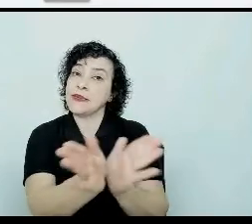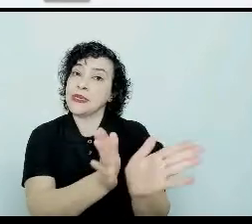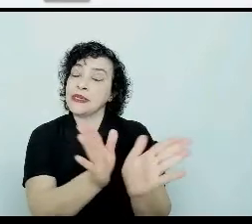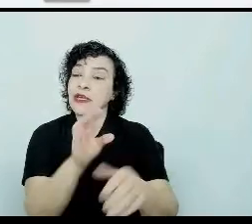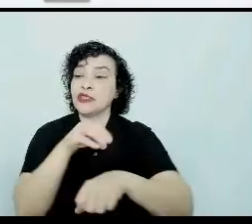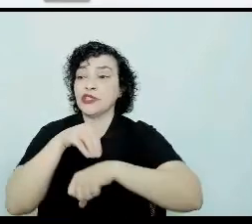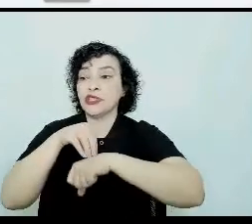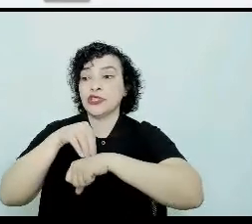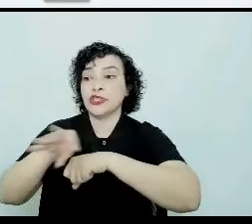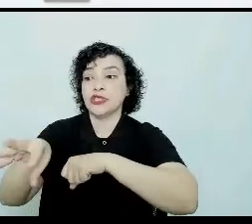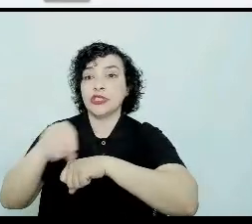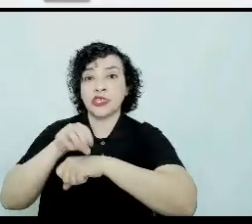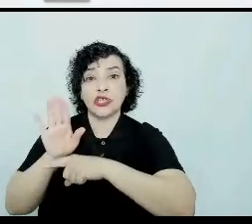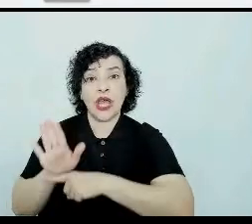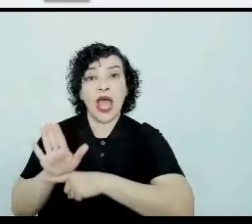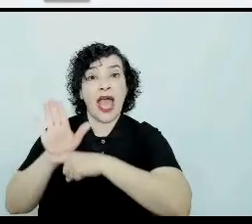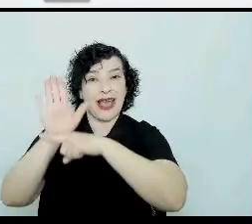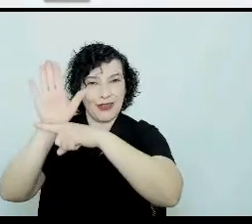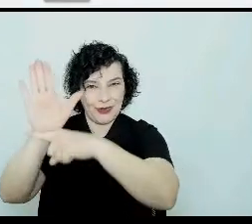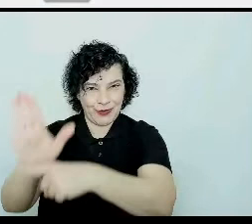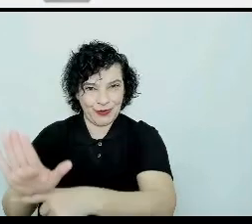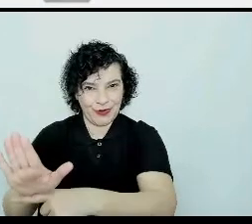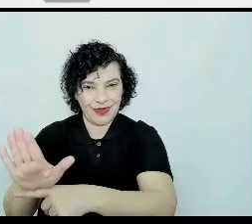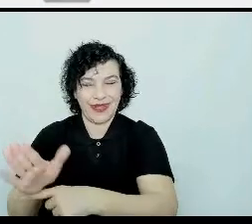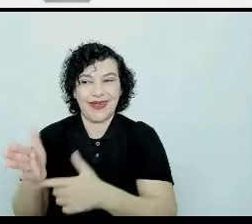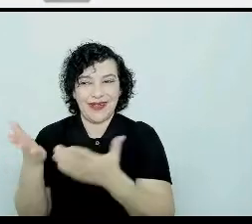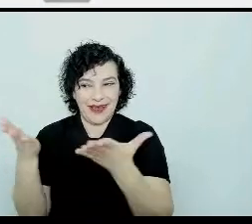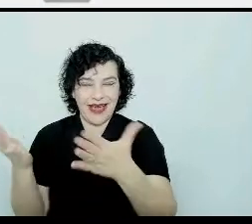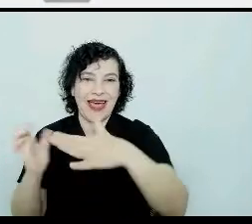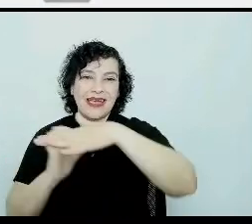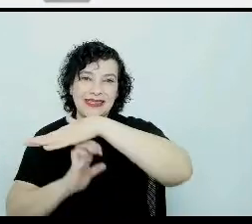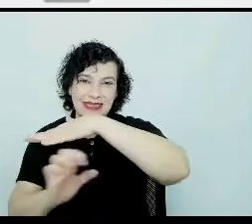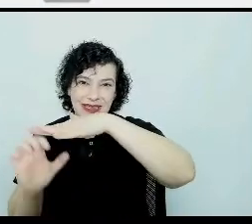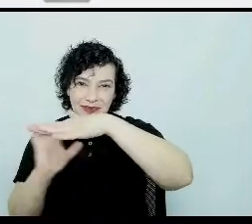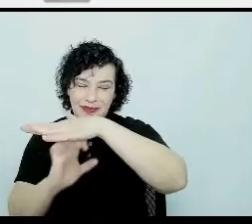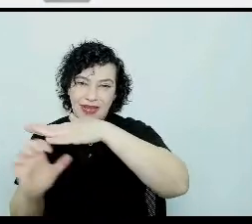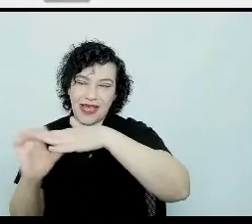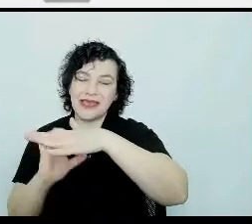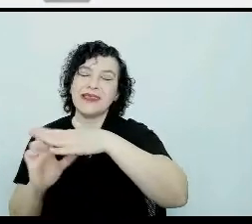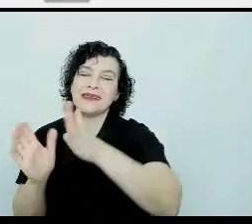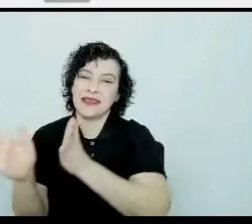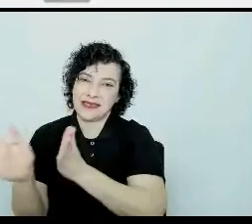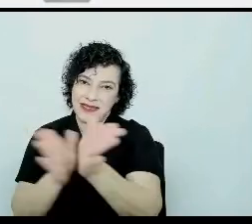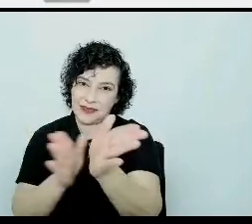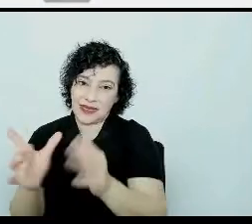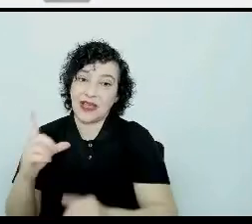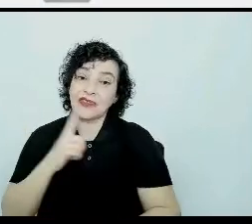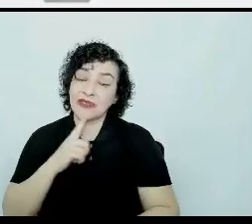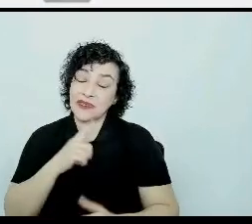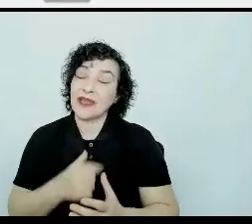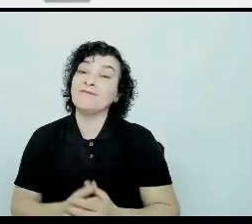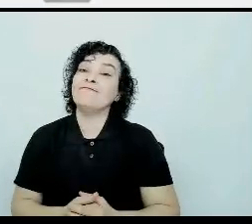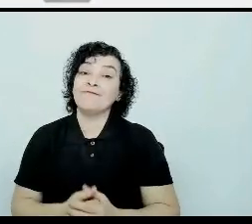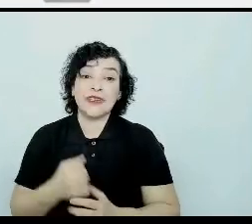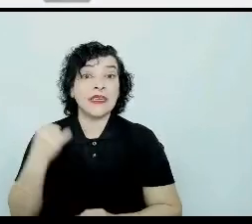para poder elevar, né, o nível de acessibilidade das empresas de telecomunicações. E aí é extremamente importante que a pessoa que